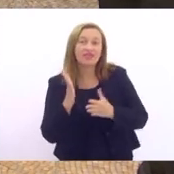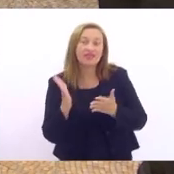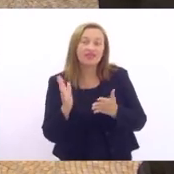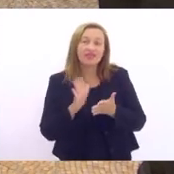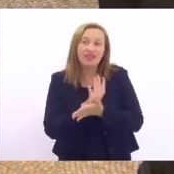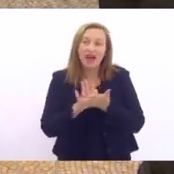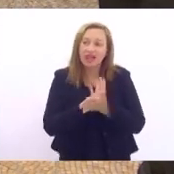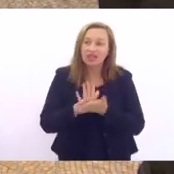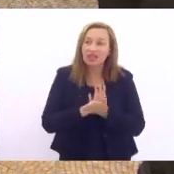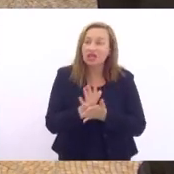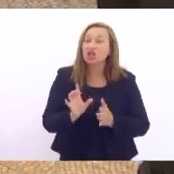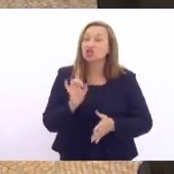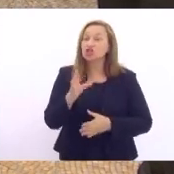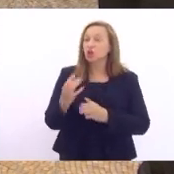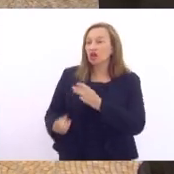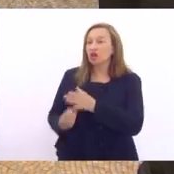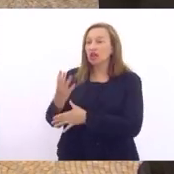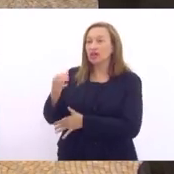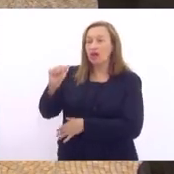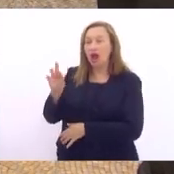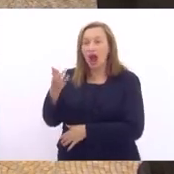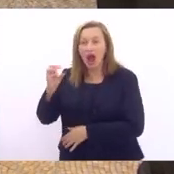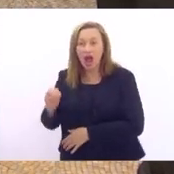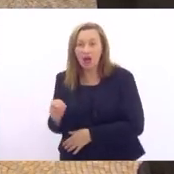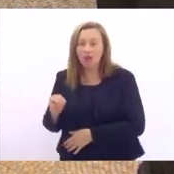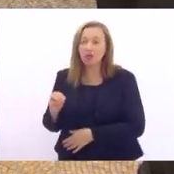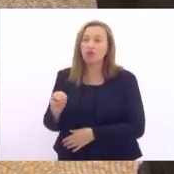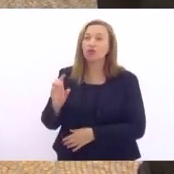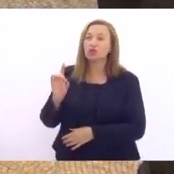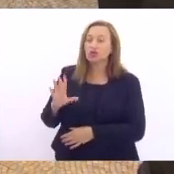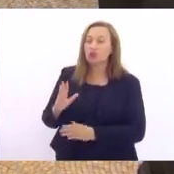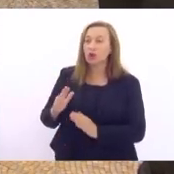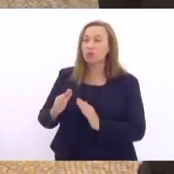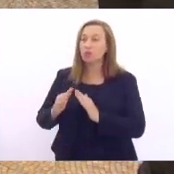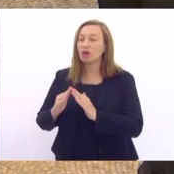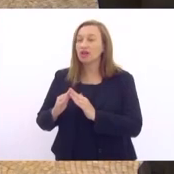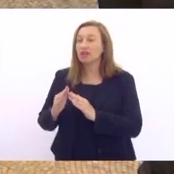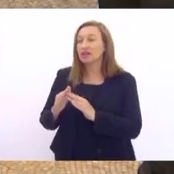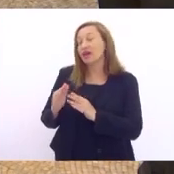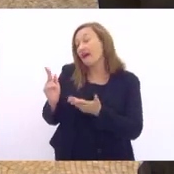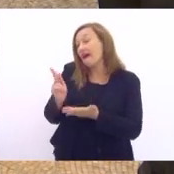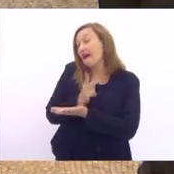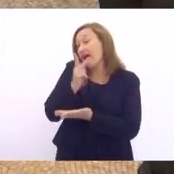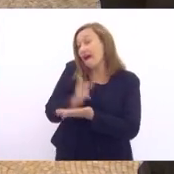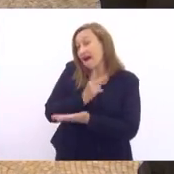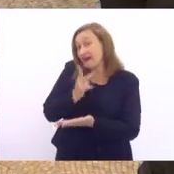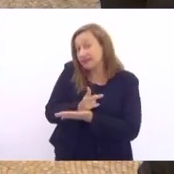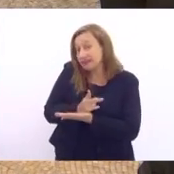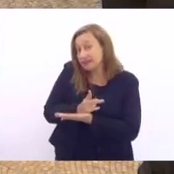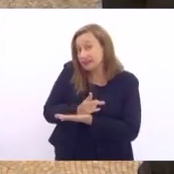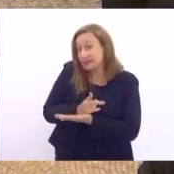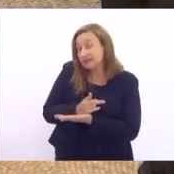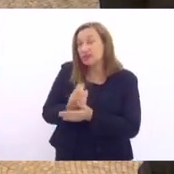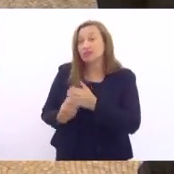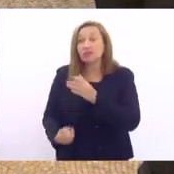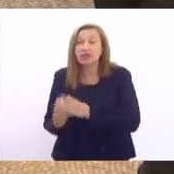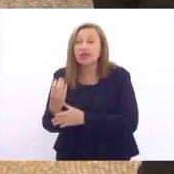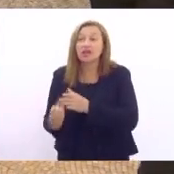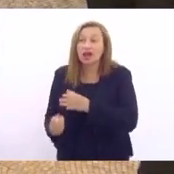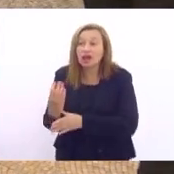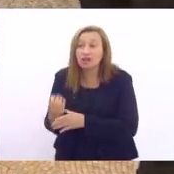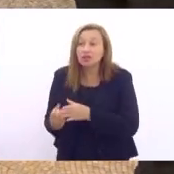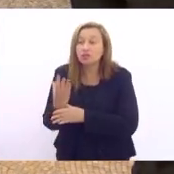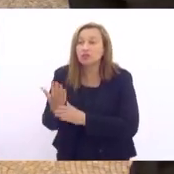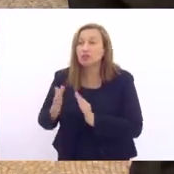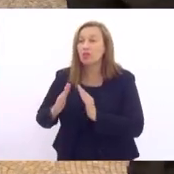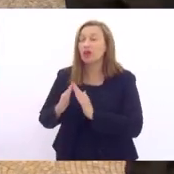arco são os loteamentos irregulares. Vamos criando loteamentos irregulares, onde nós não podemos